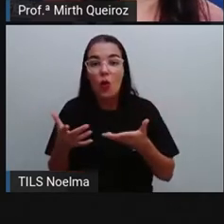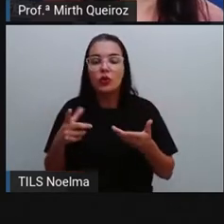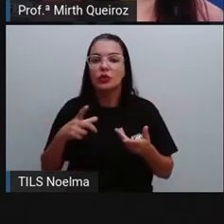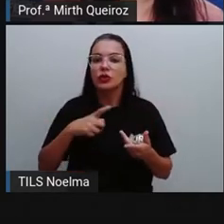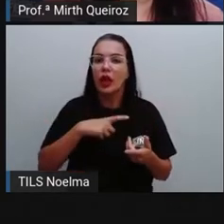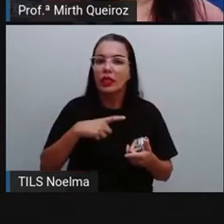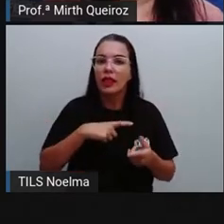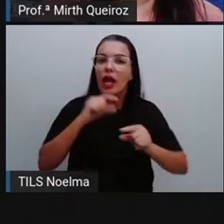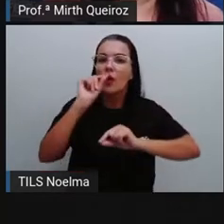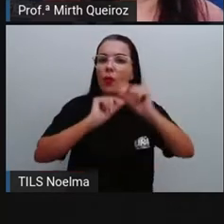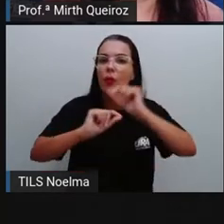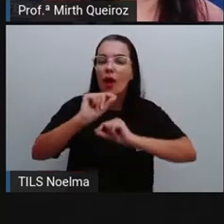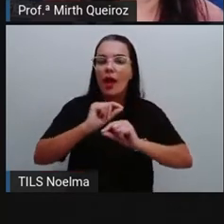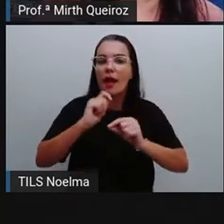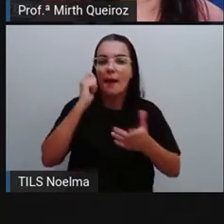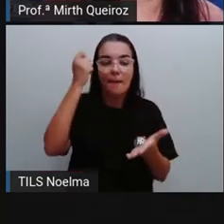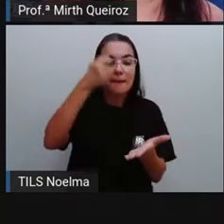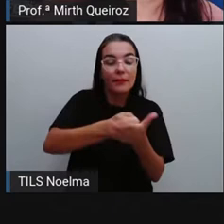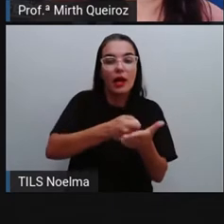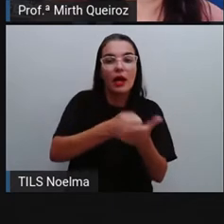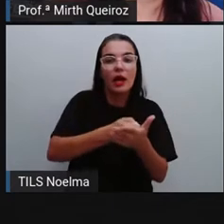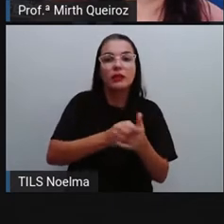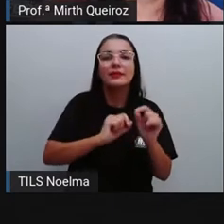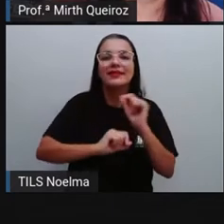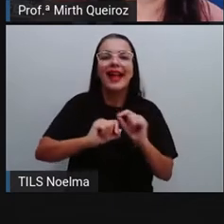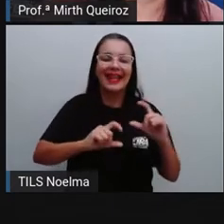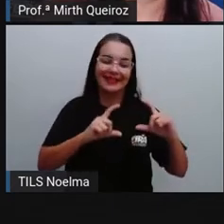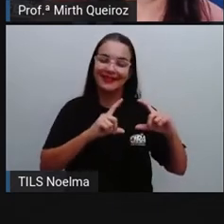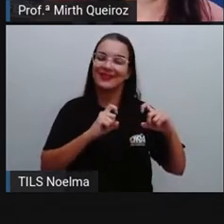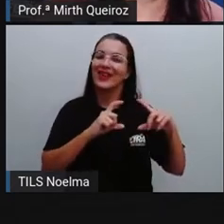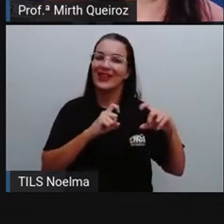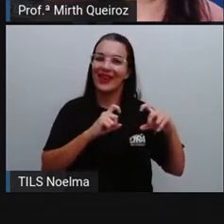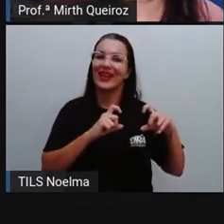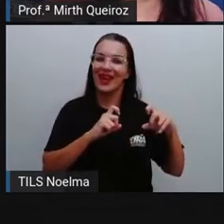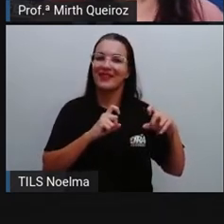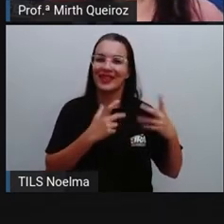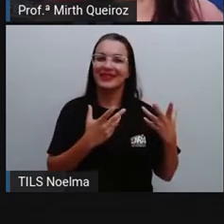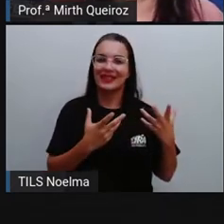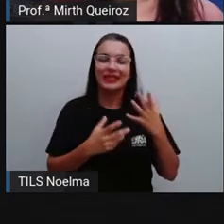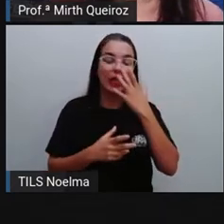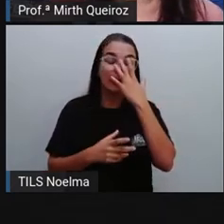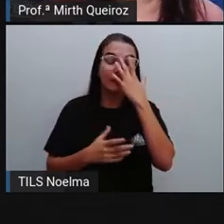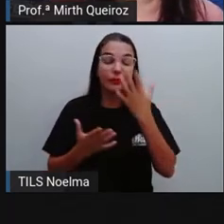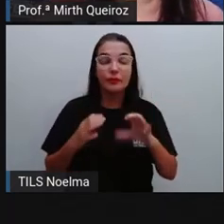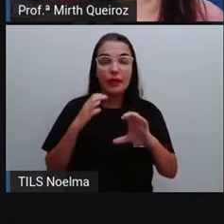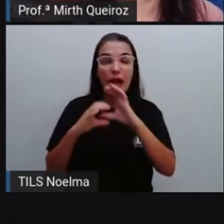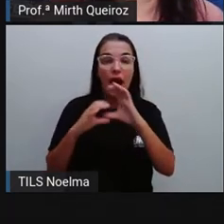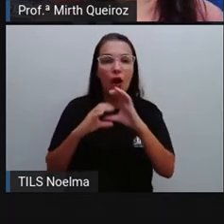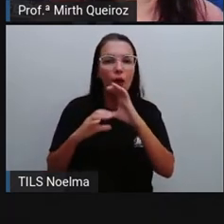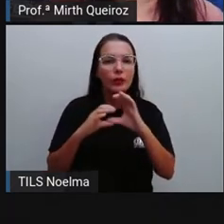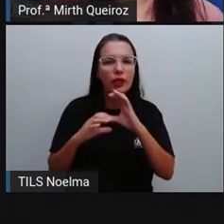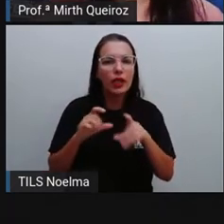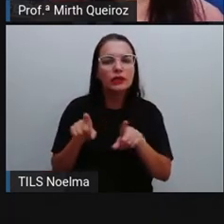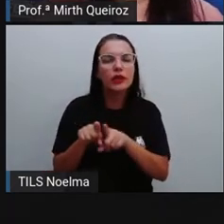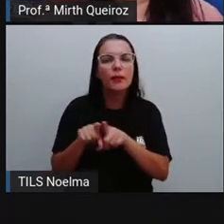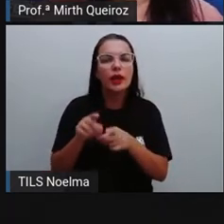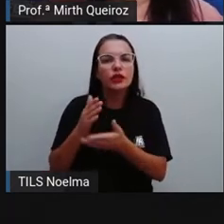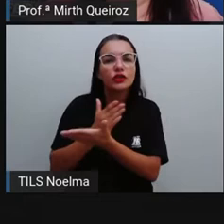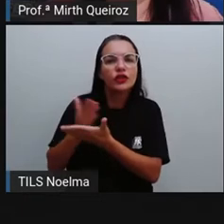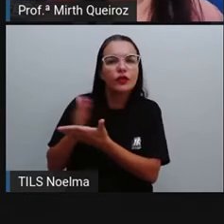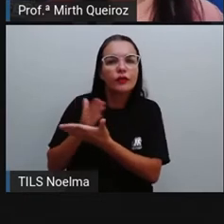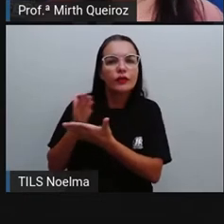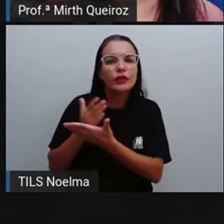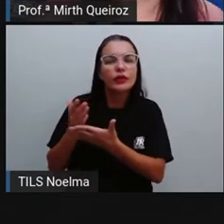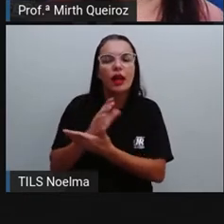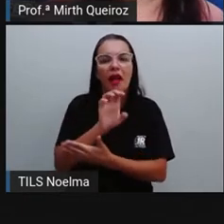pode registrar através da câmera fotográfica. A comunicação, ela é dividida em